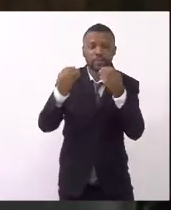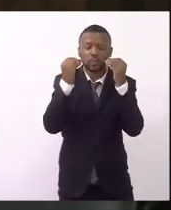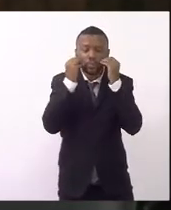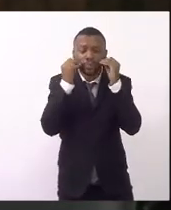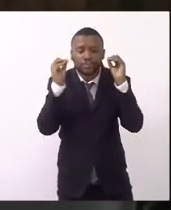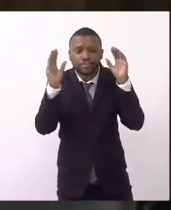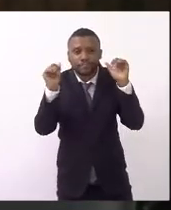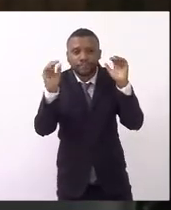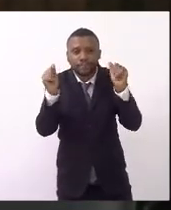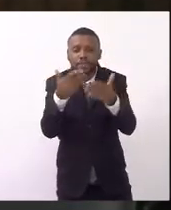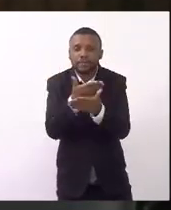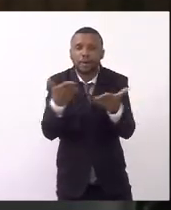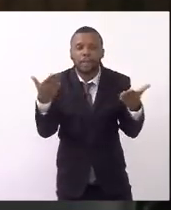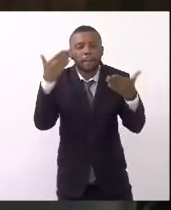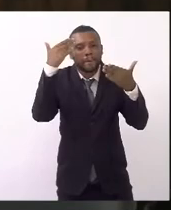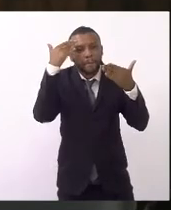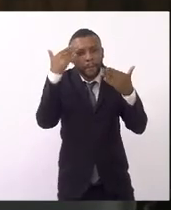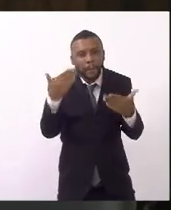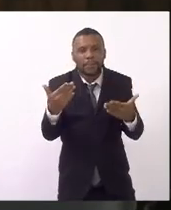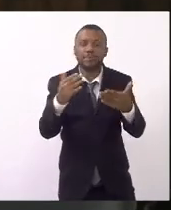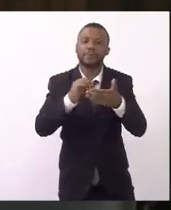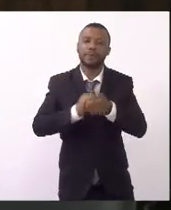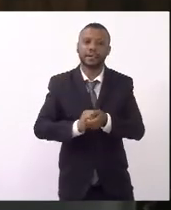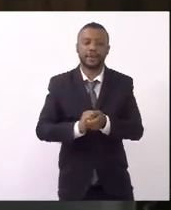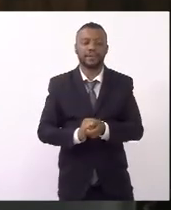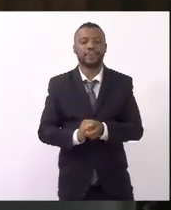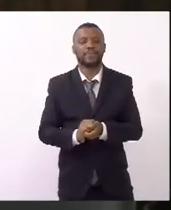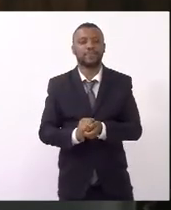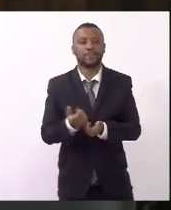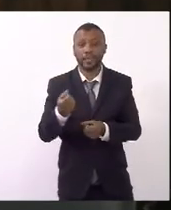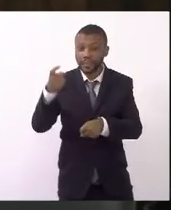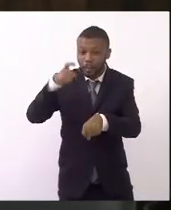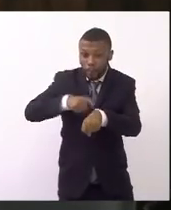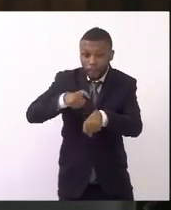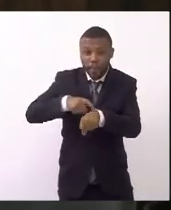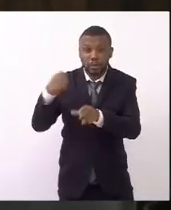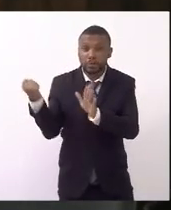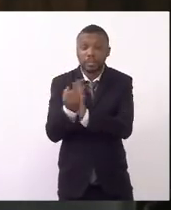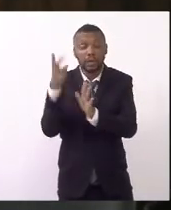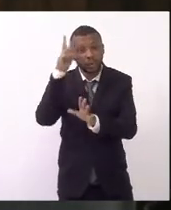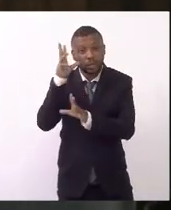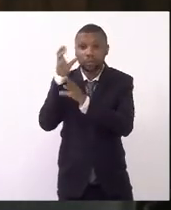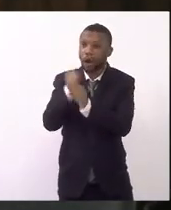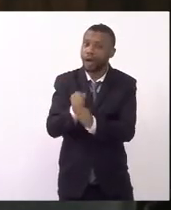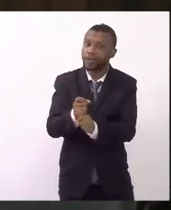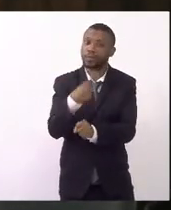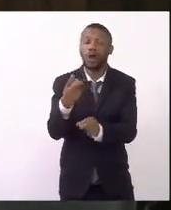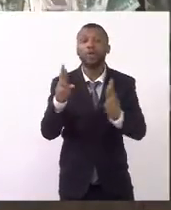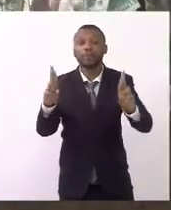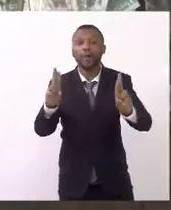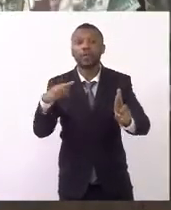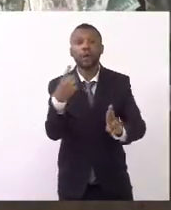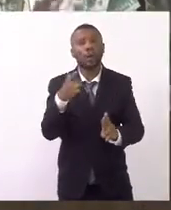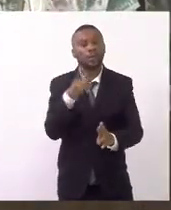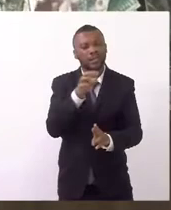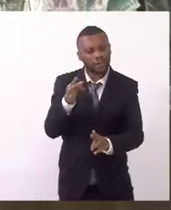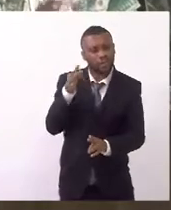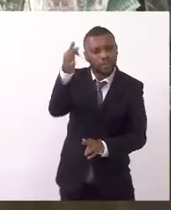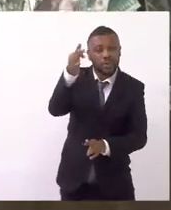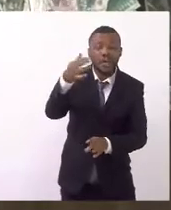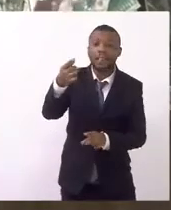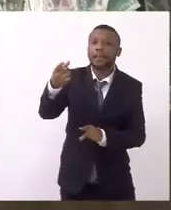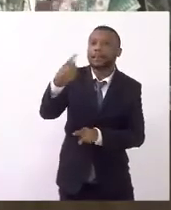todas o meu muito obrigada por esse momento histórico e espero que a gente consiga de repente que